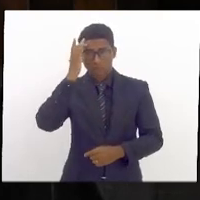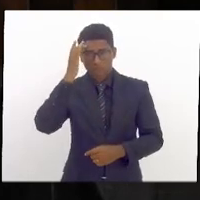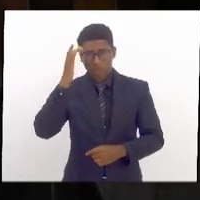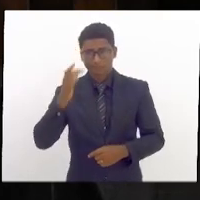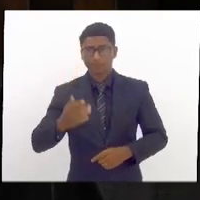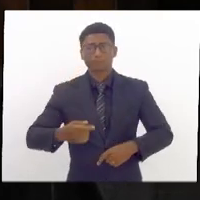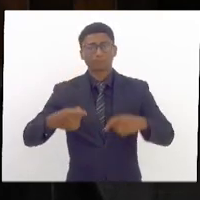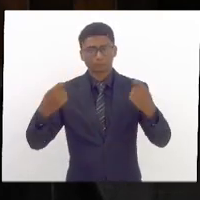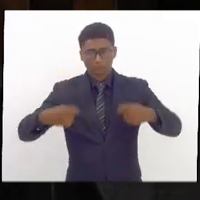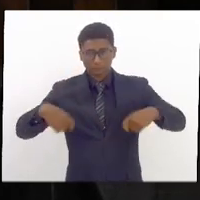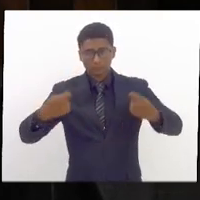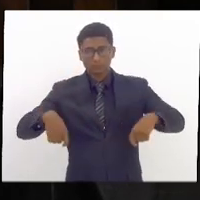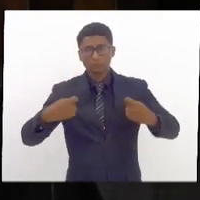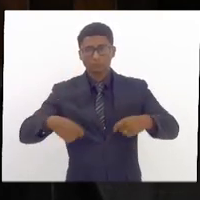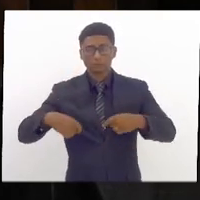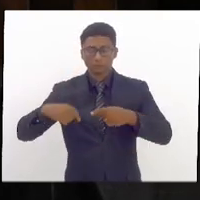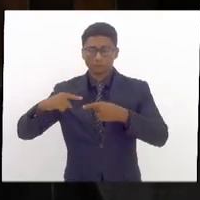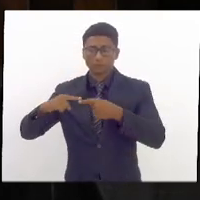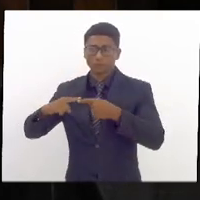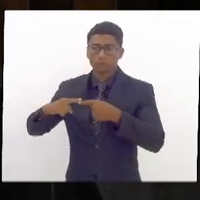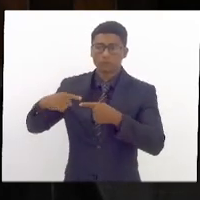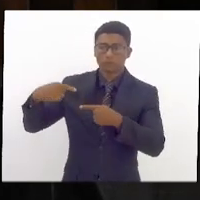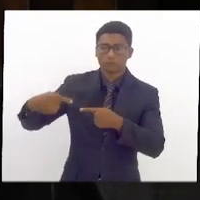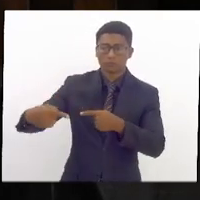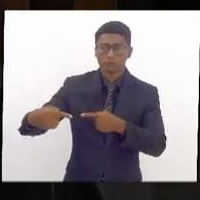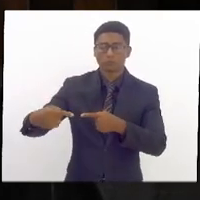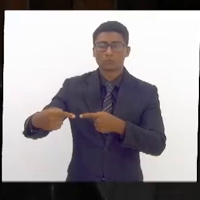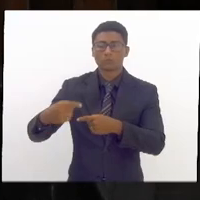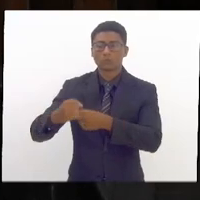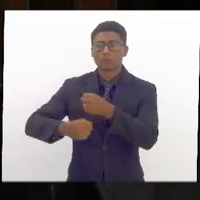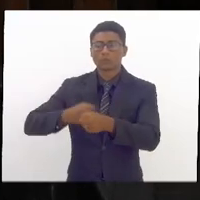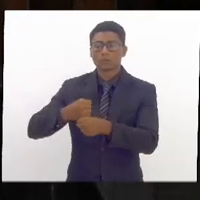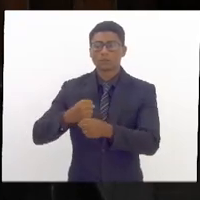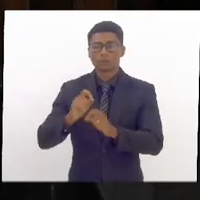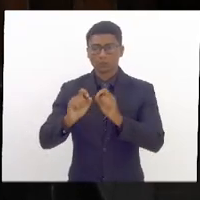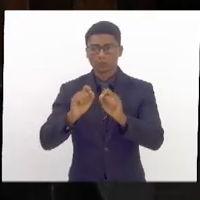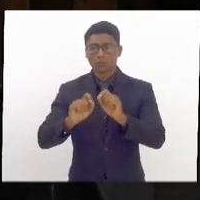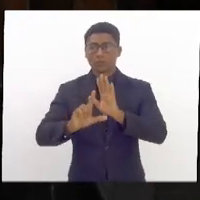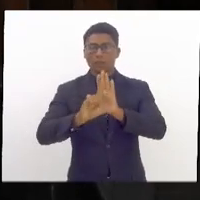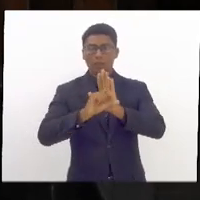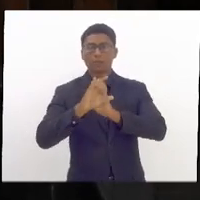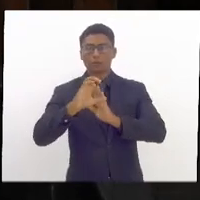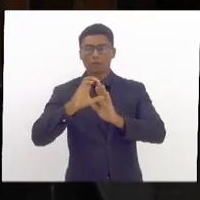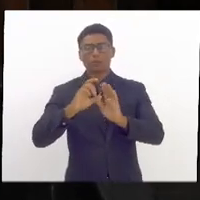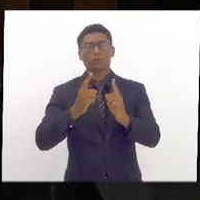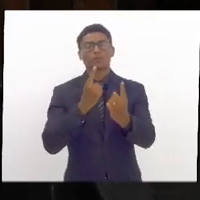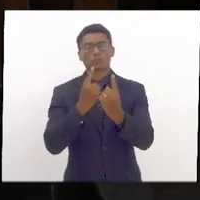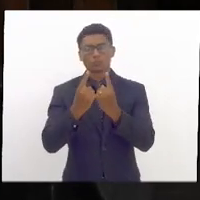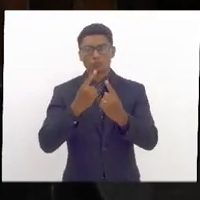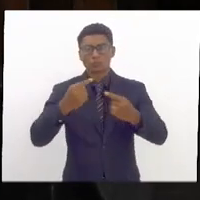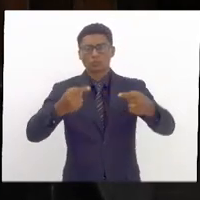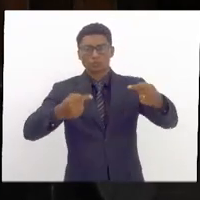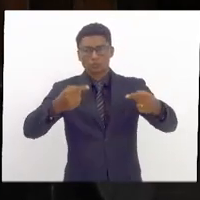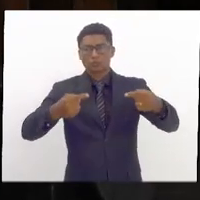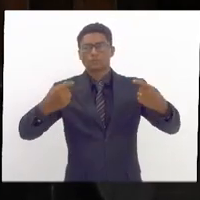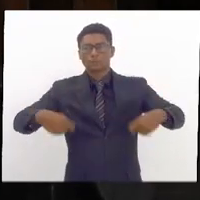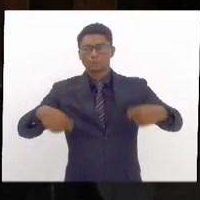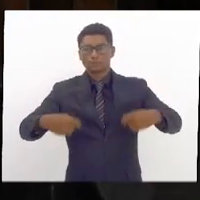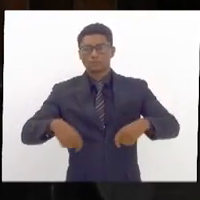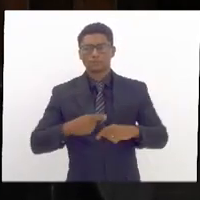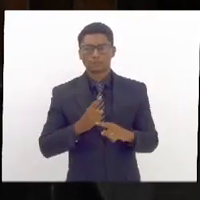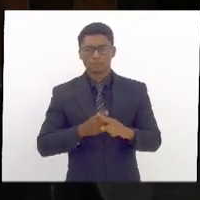ser enfrentado na próxima legislatura, que é a discussão da lei de cotas. Porque quando eu